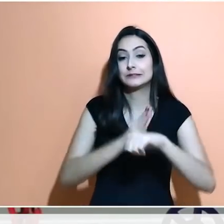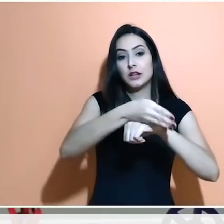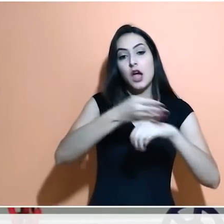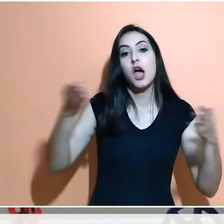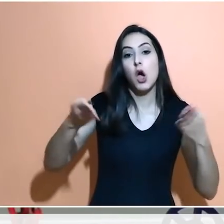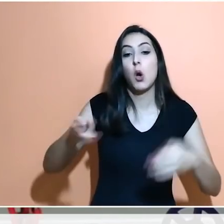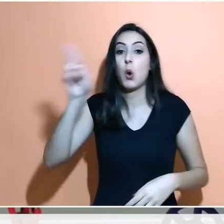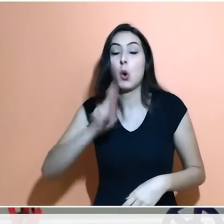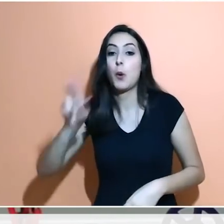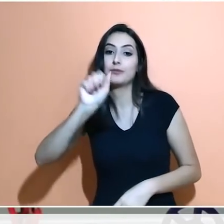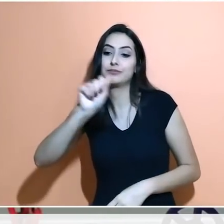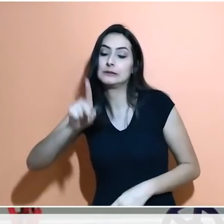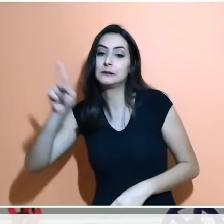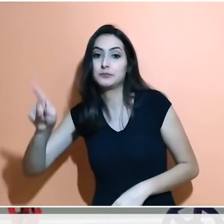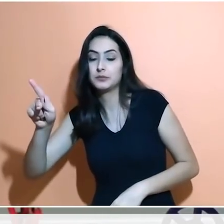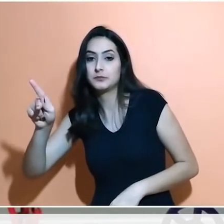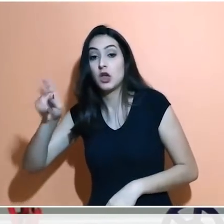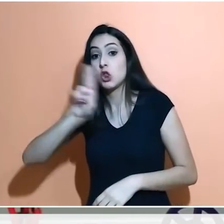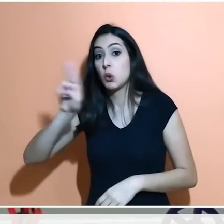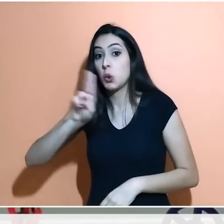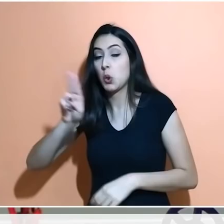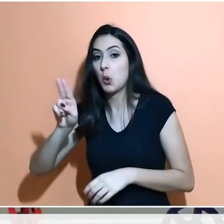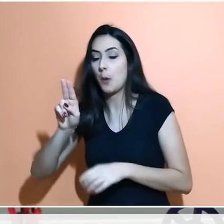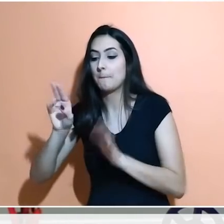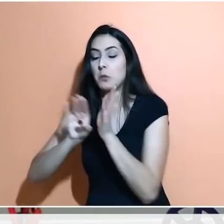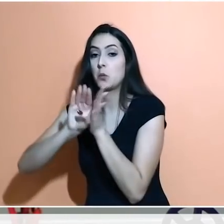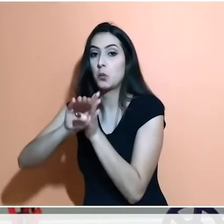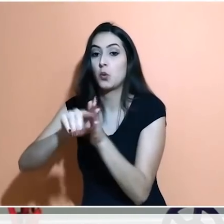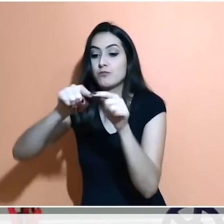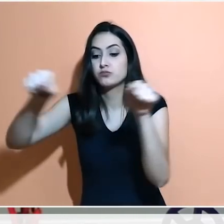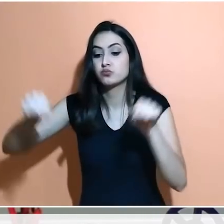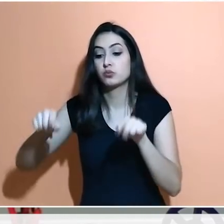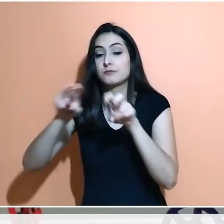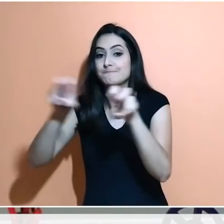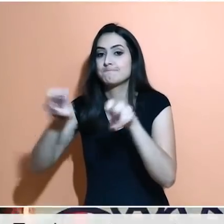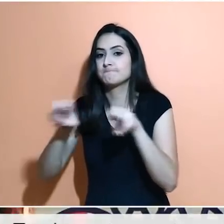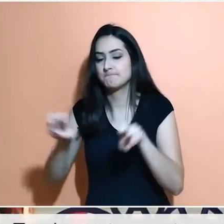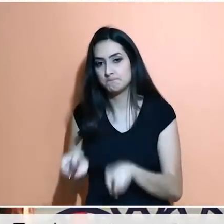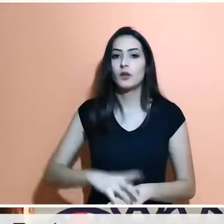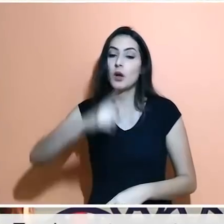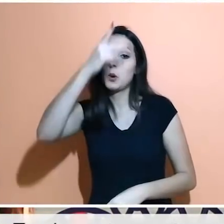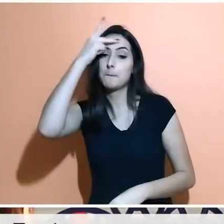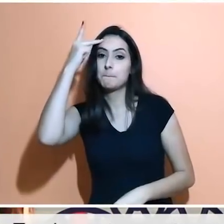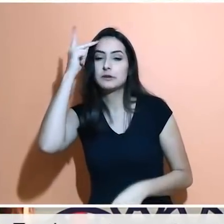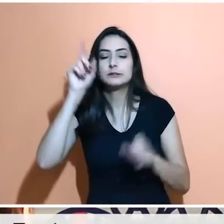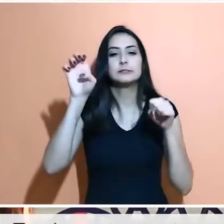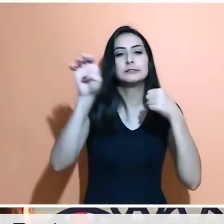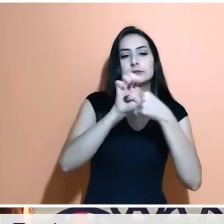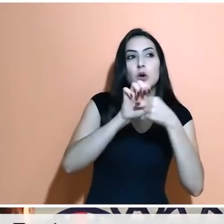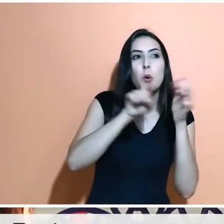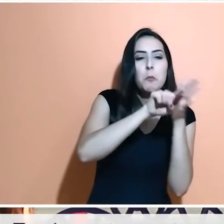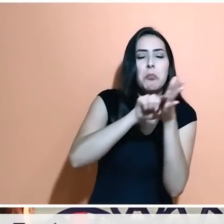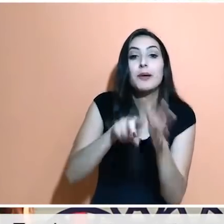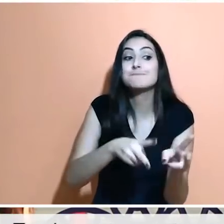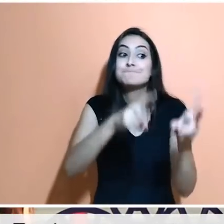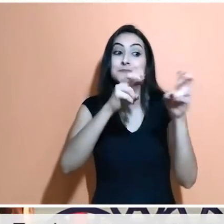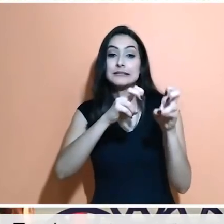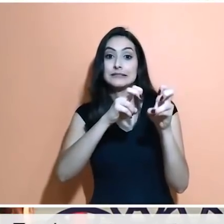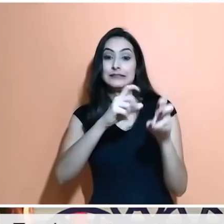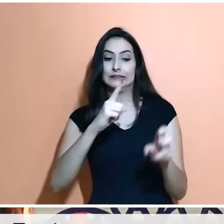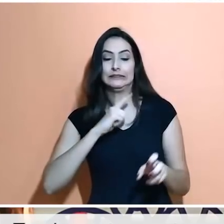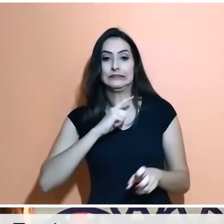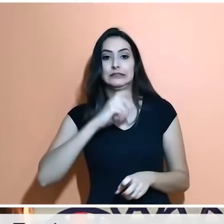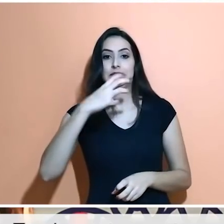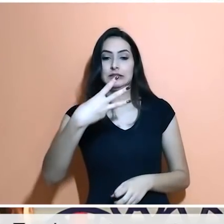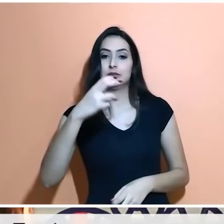da nossa comunidade e aumentando expressivamente o uso do Google Sala de Aula. Em levantamento recente feito pela Coordenadoria